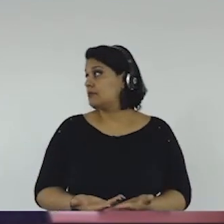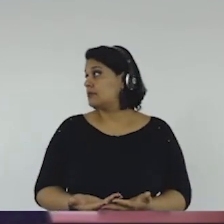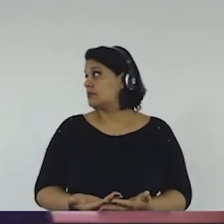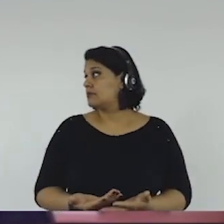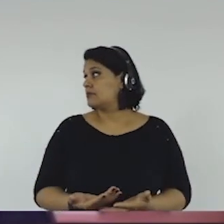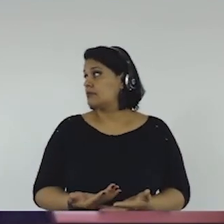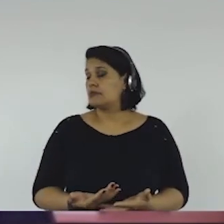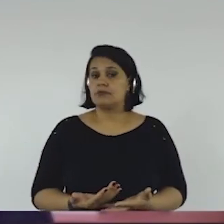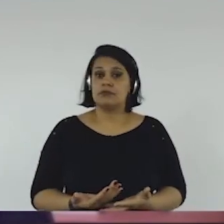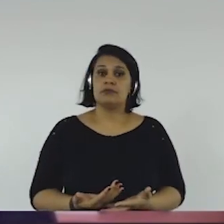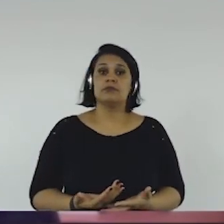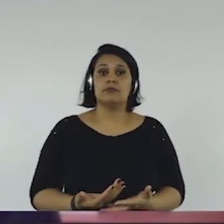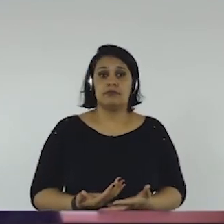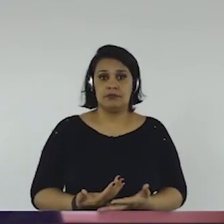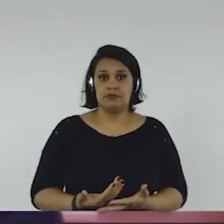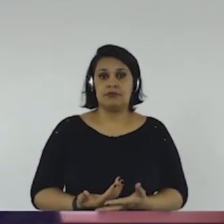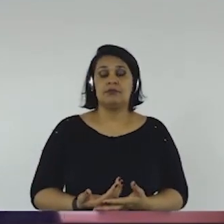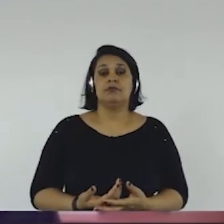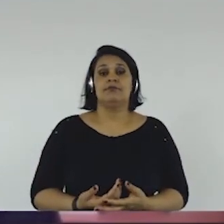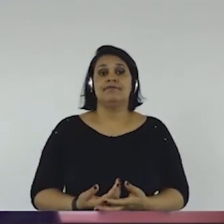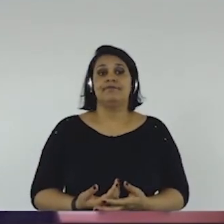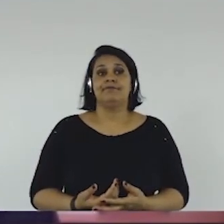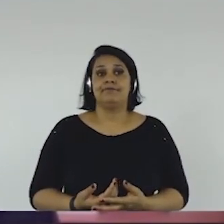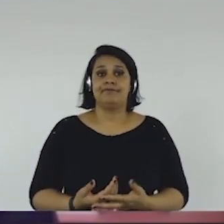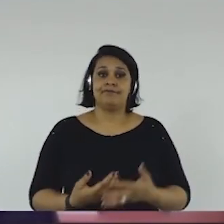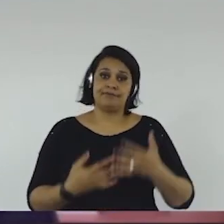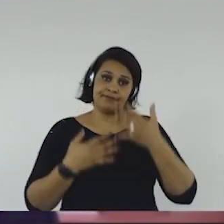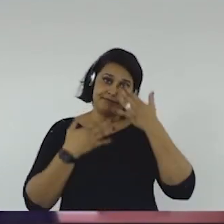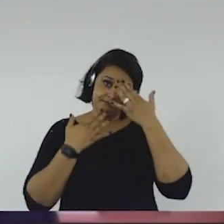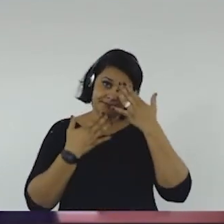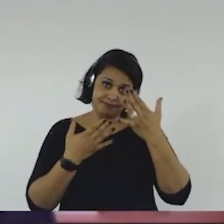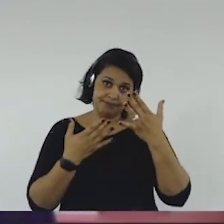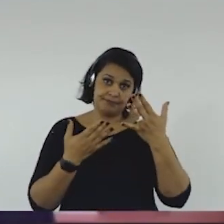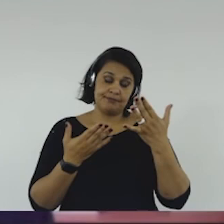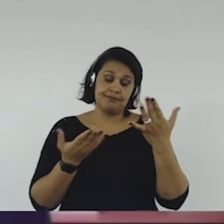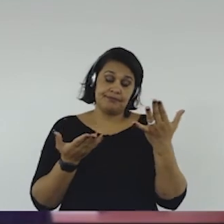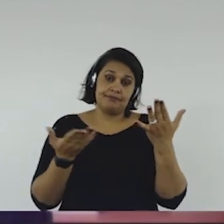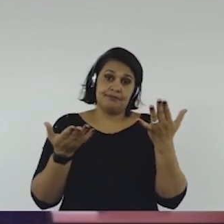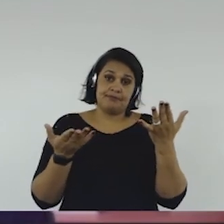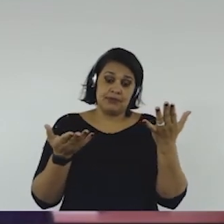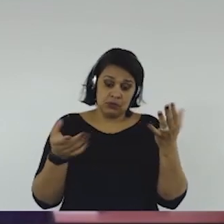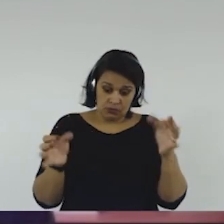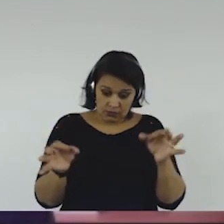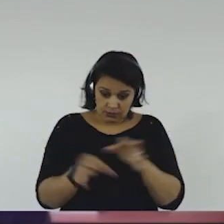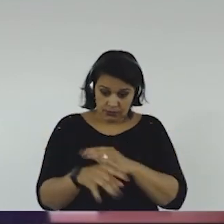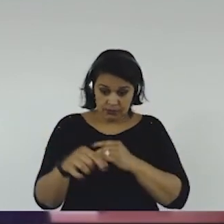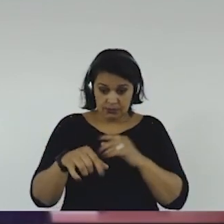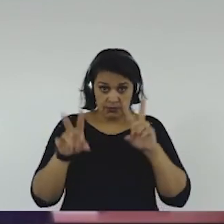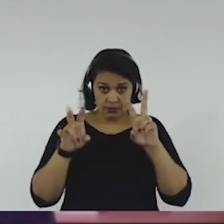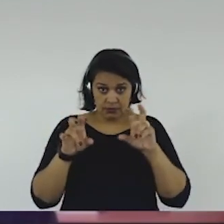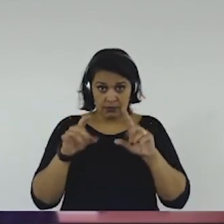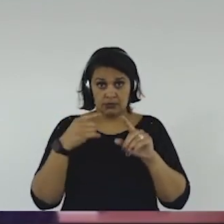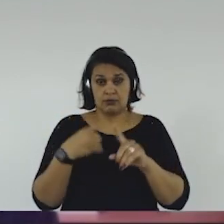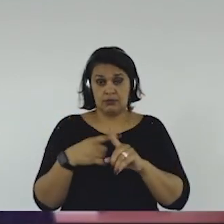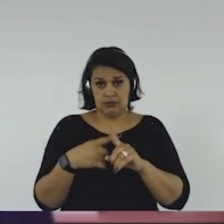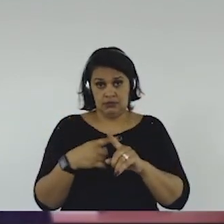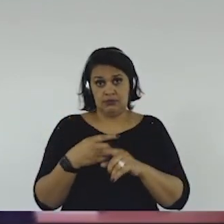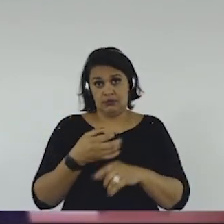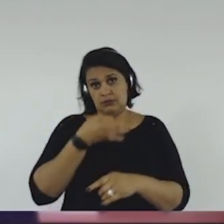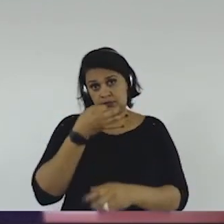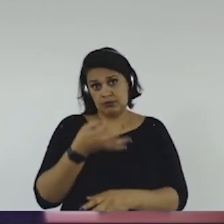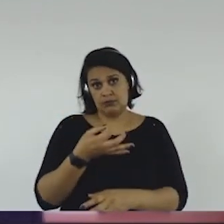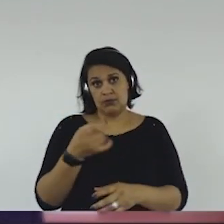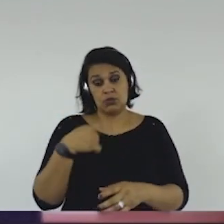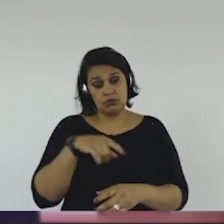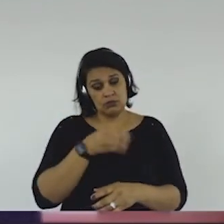assistindo os debates entre os advogados. Eu concluo essa observação com essa intervenção, com essa observação.